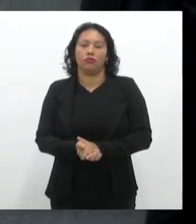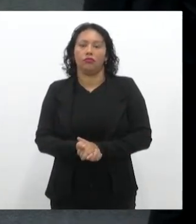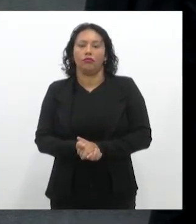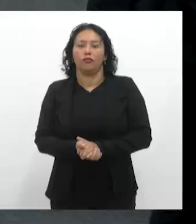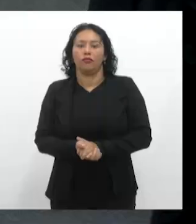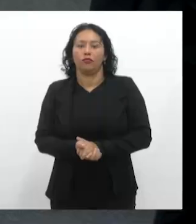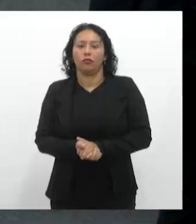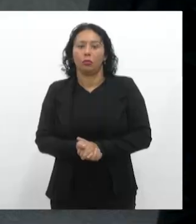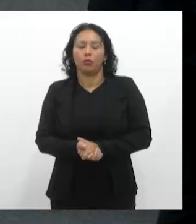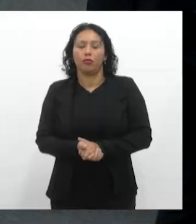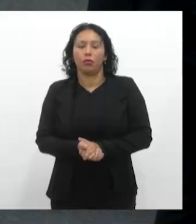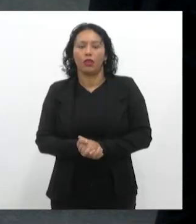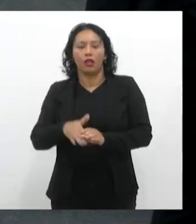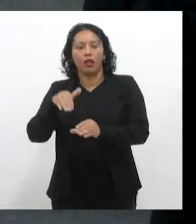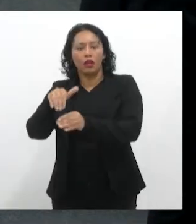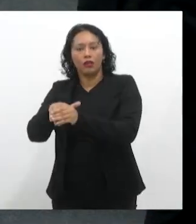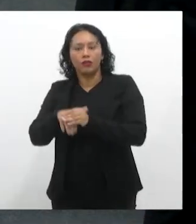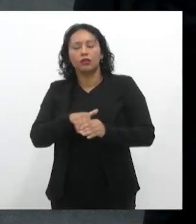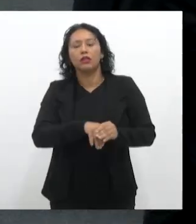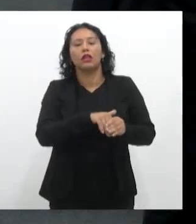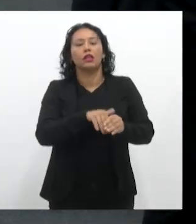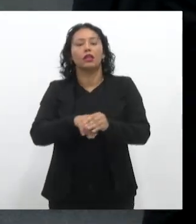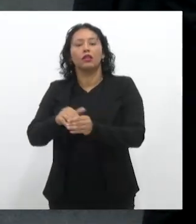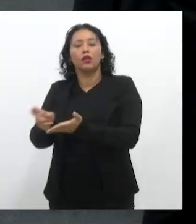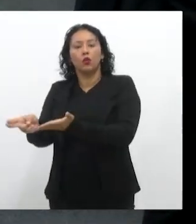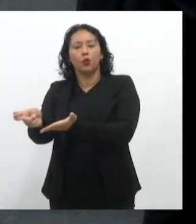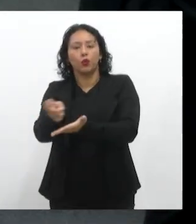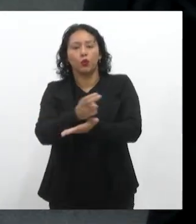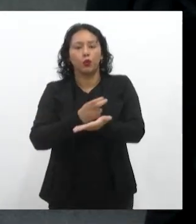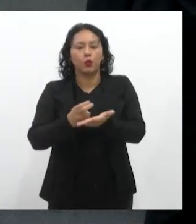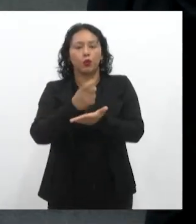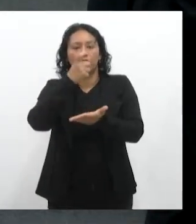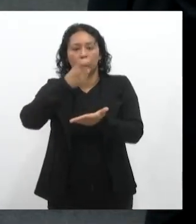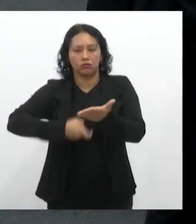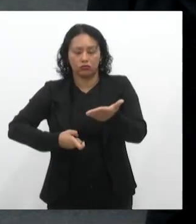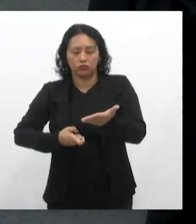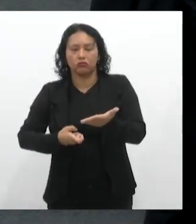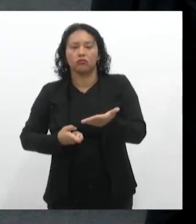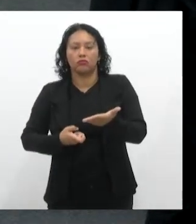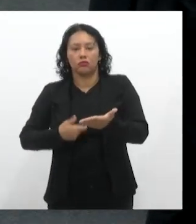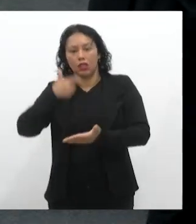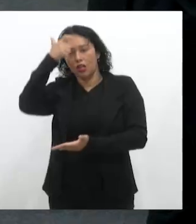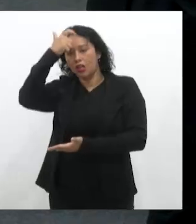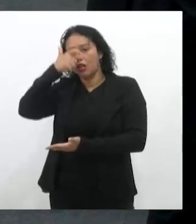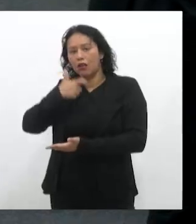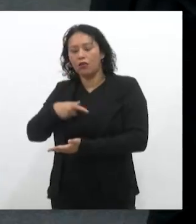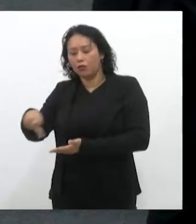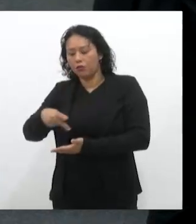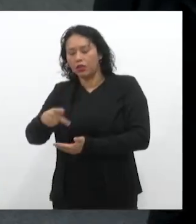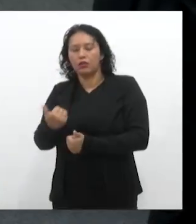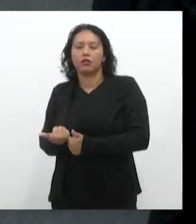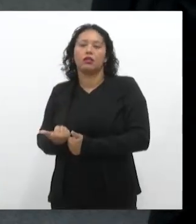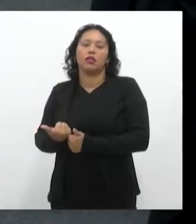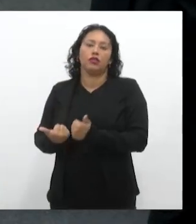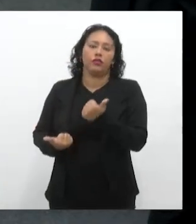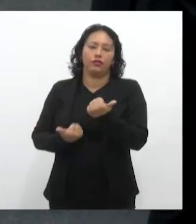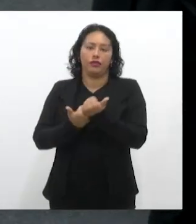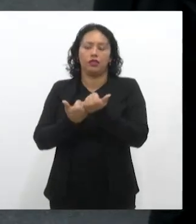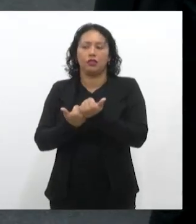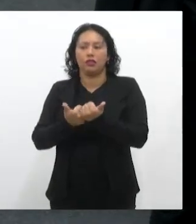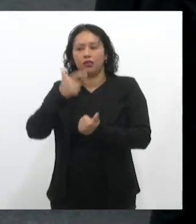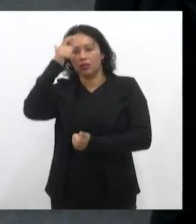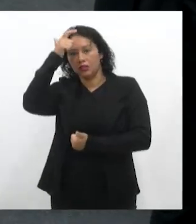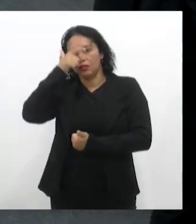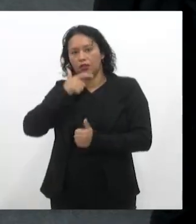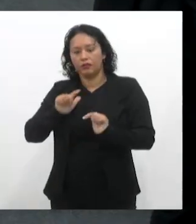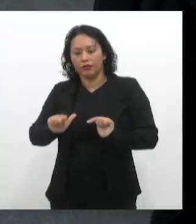votando pela Comissão de Tributação na qualidade de vice-presidente, que foi a maior patente que eu já